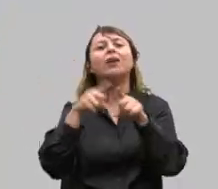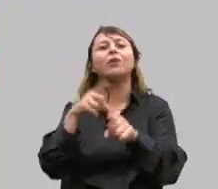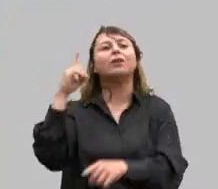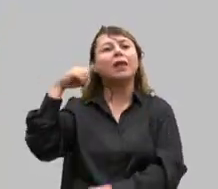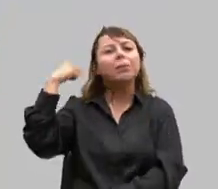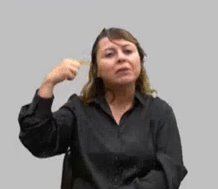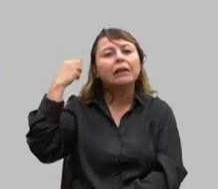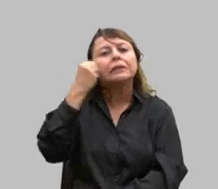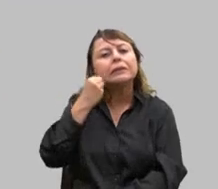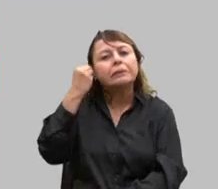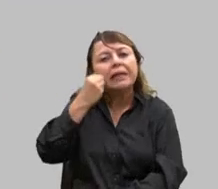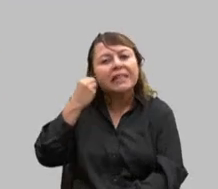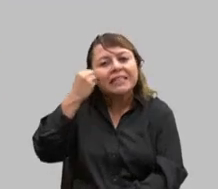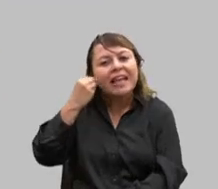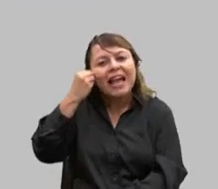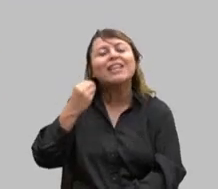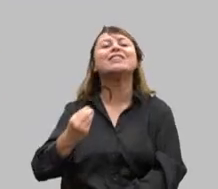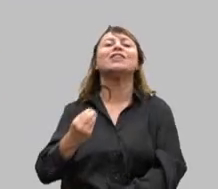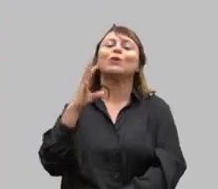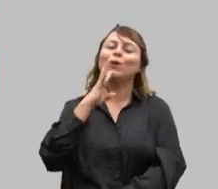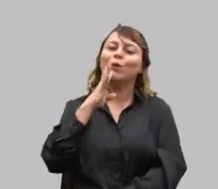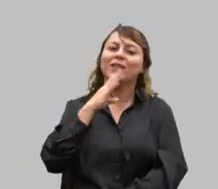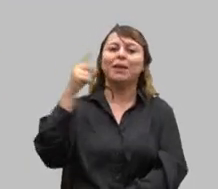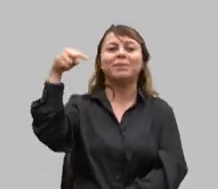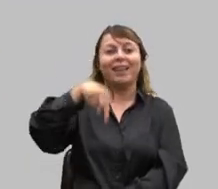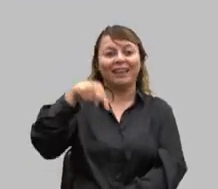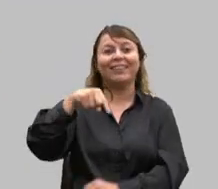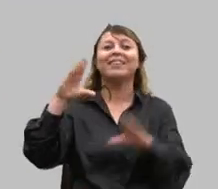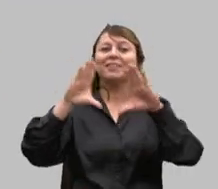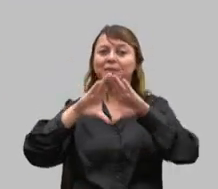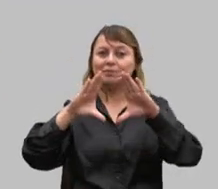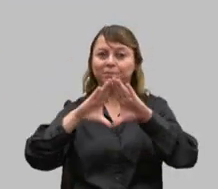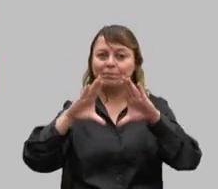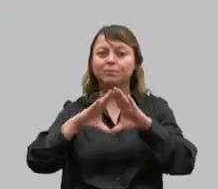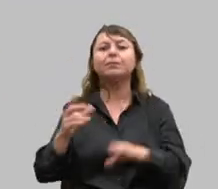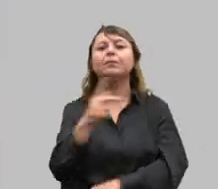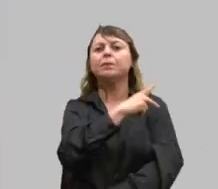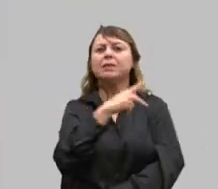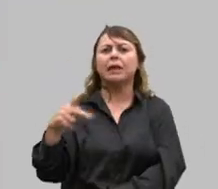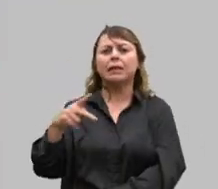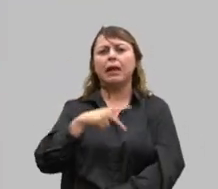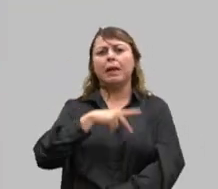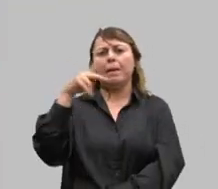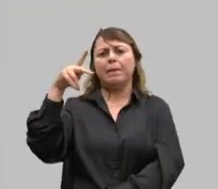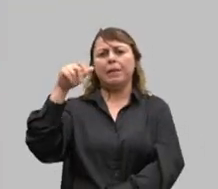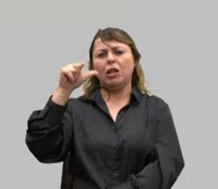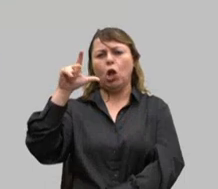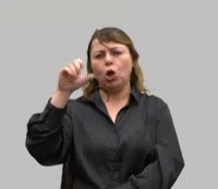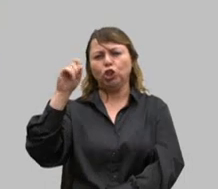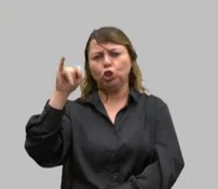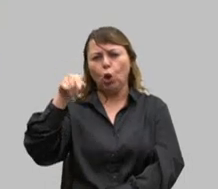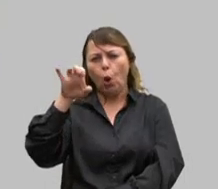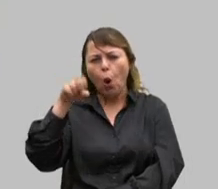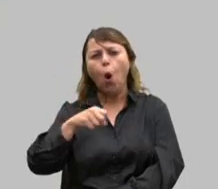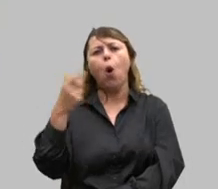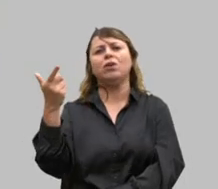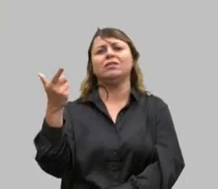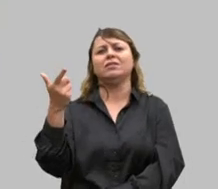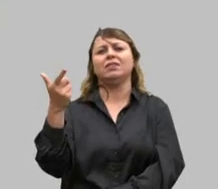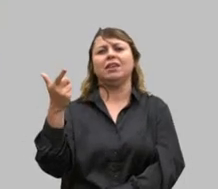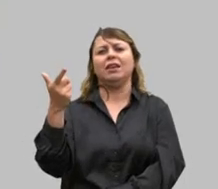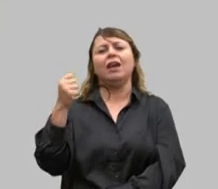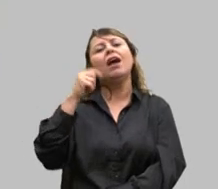e conhecedores que nós temos aqui nessa casa presidente da Câmara Municipal de prata Anne Rose João Batista vereador de